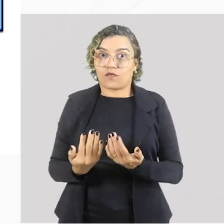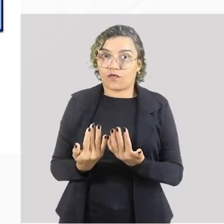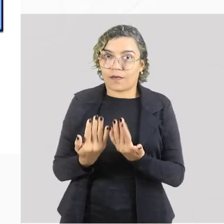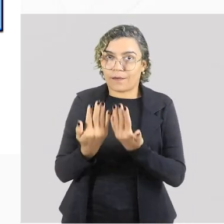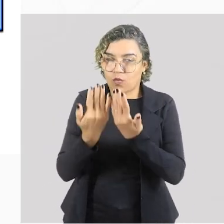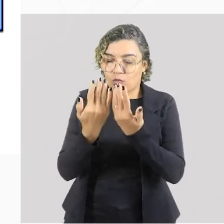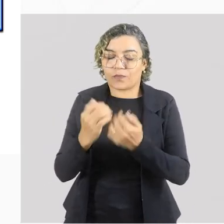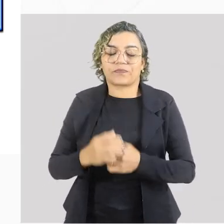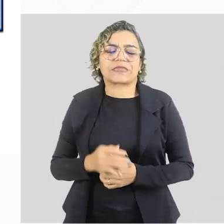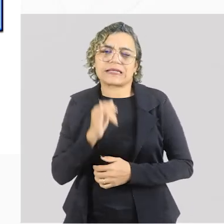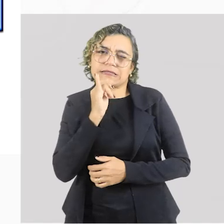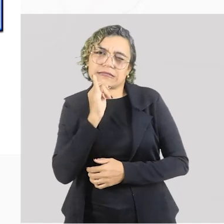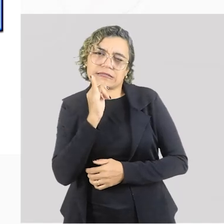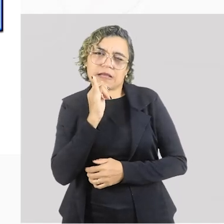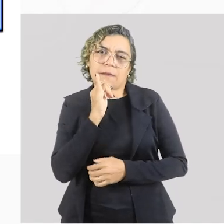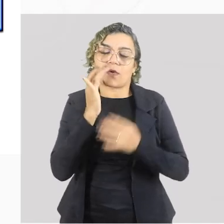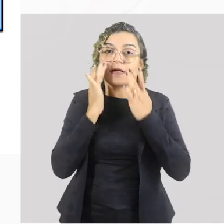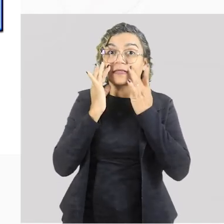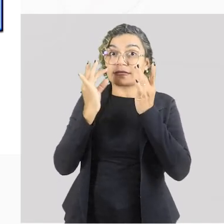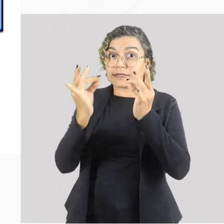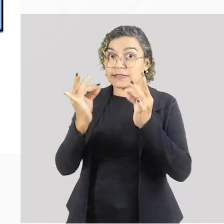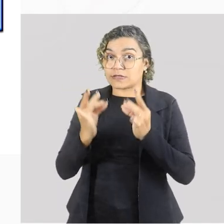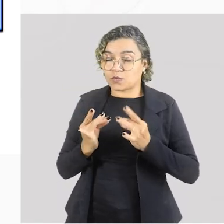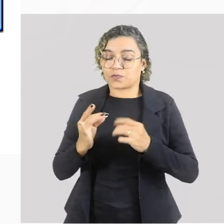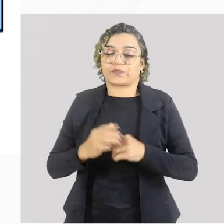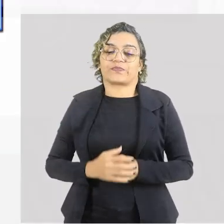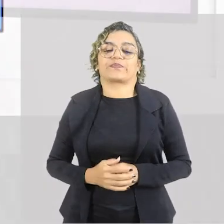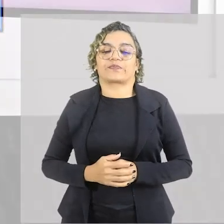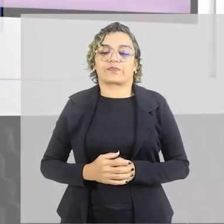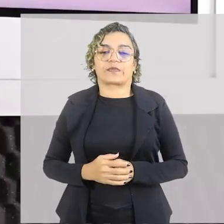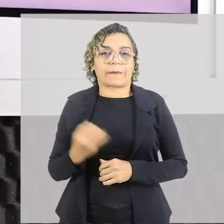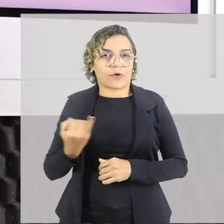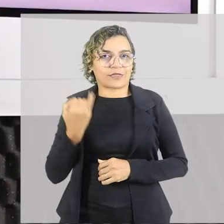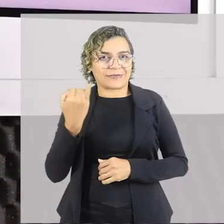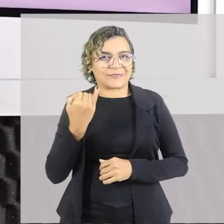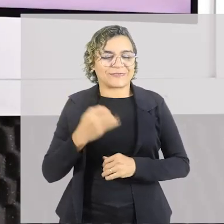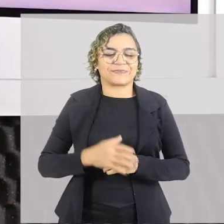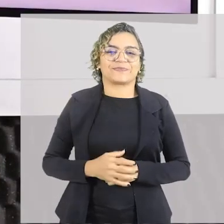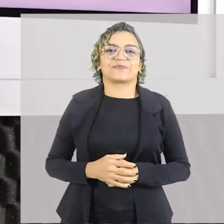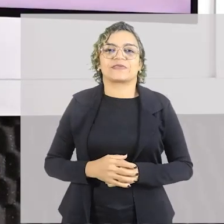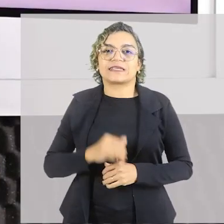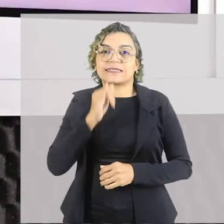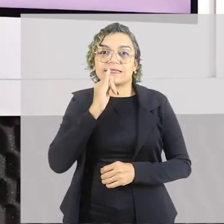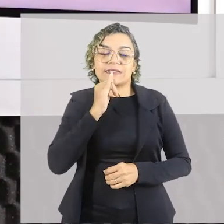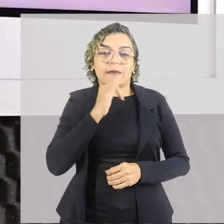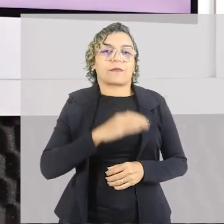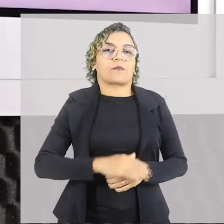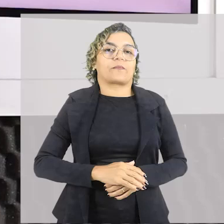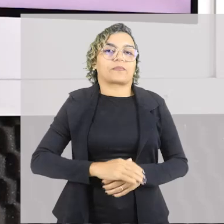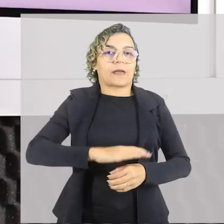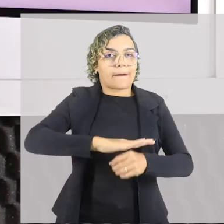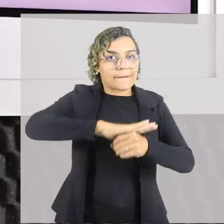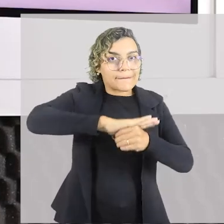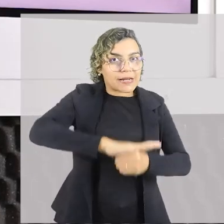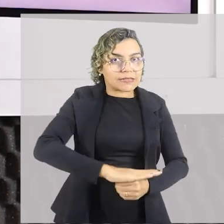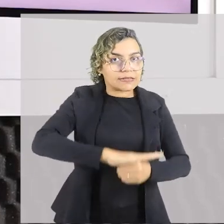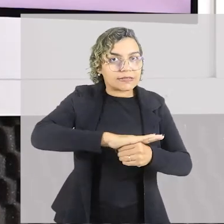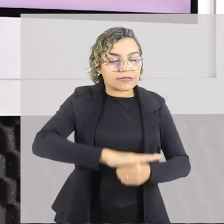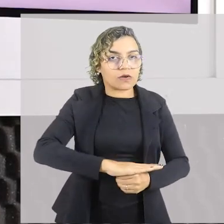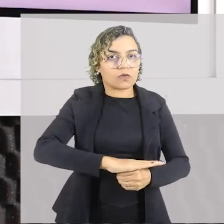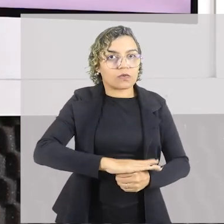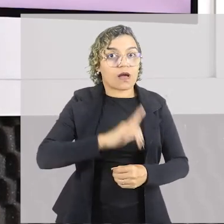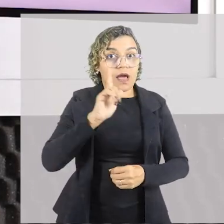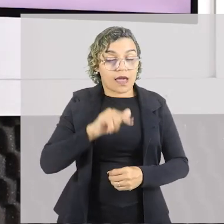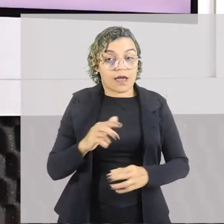Vamos lá. Preste atenção bem aqui para você não confundir as coisas. Pressão é uma relação entre o peso ou força